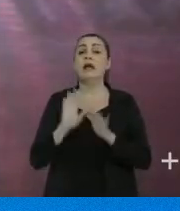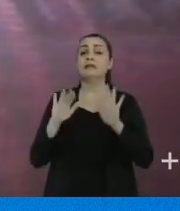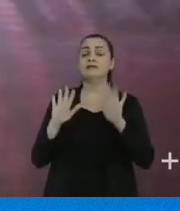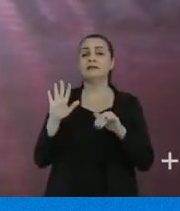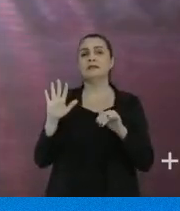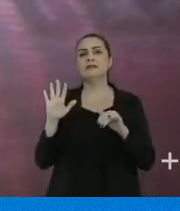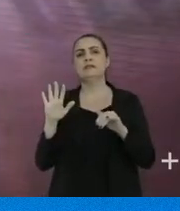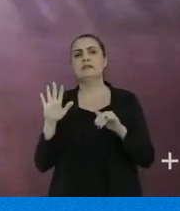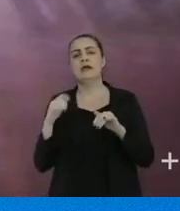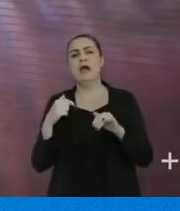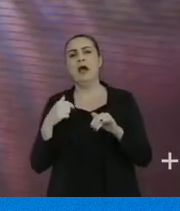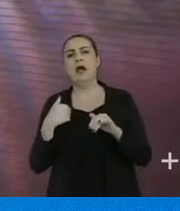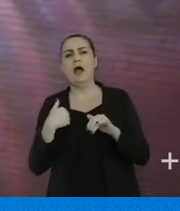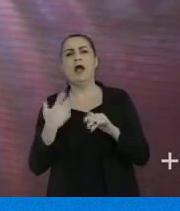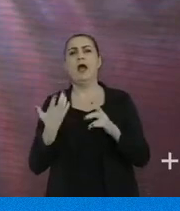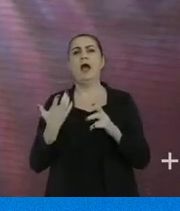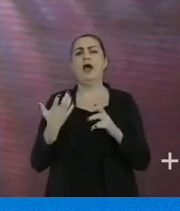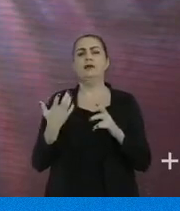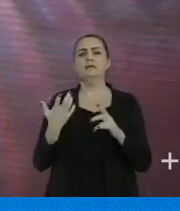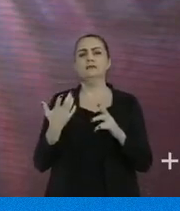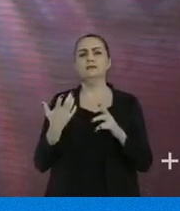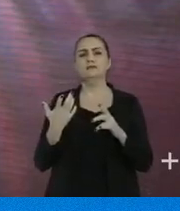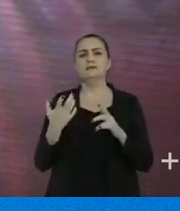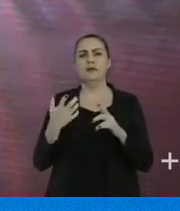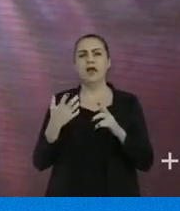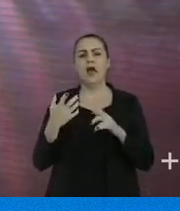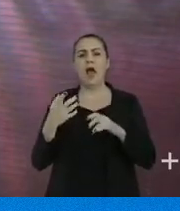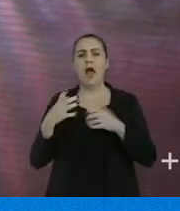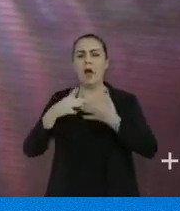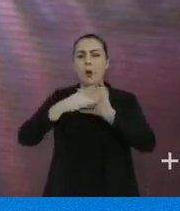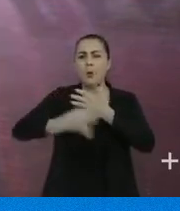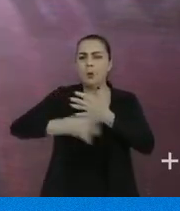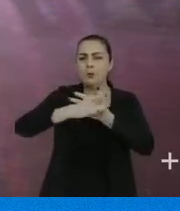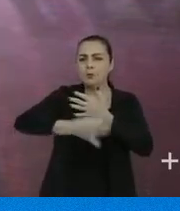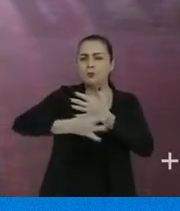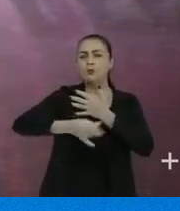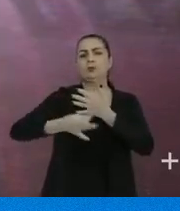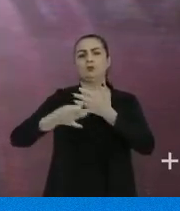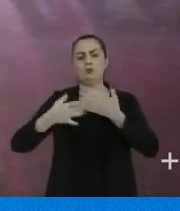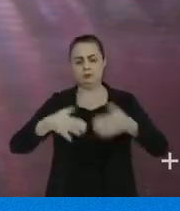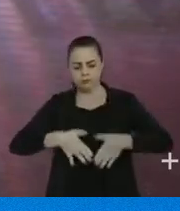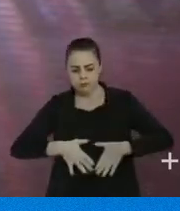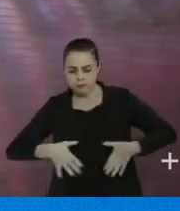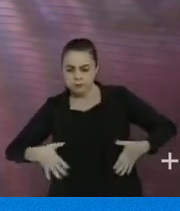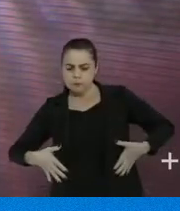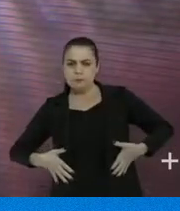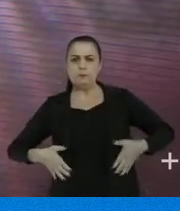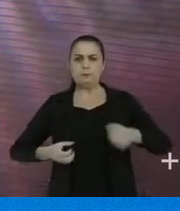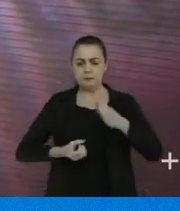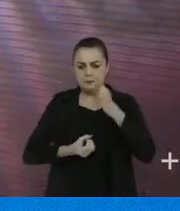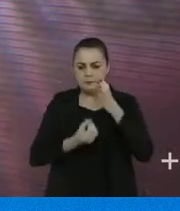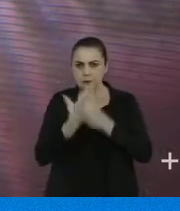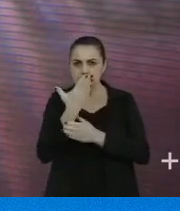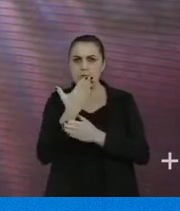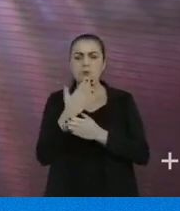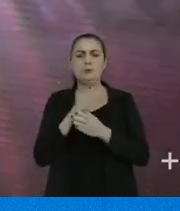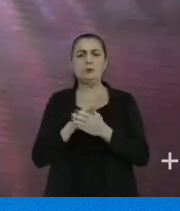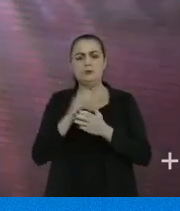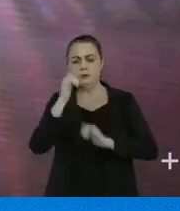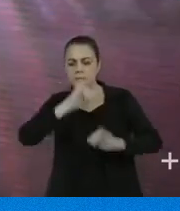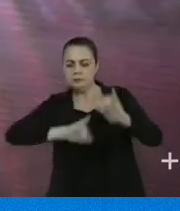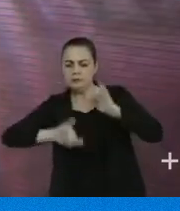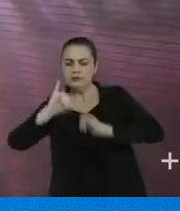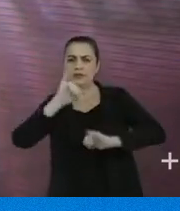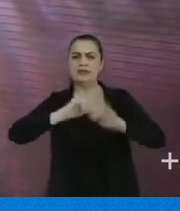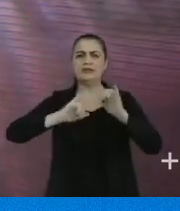produz a substância tal, é a leptina, e ela que faz isso e aquilo no músculo ou no fígado, muito mais